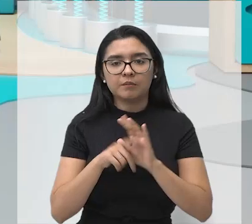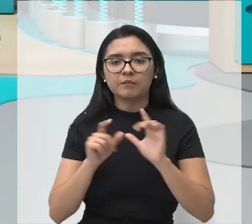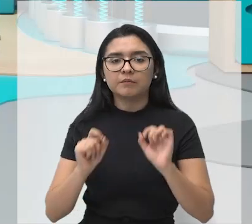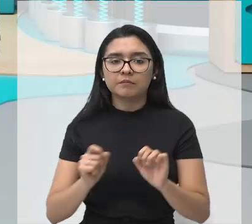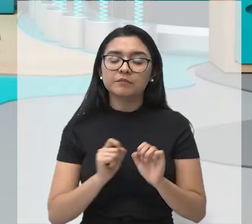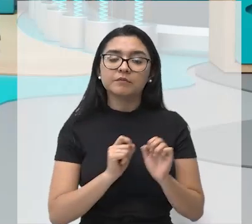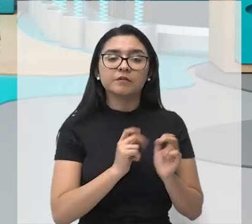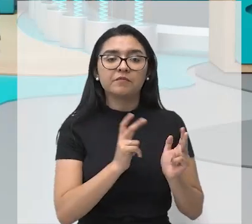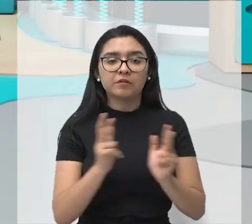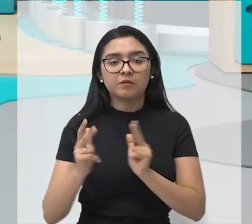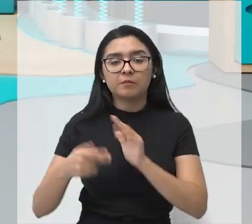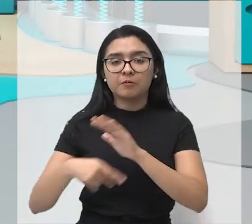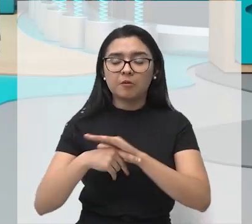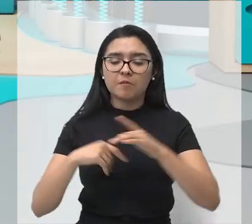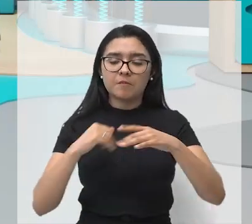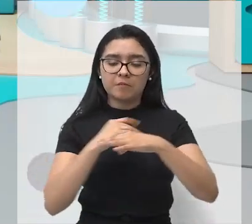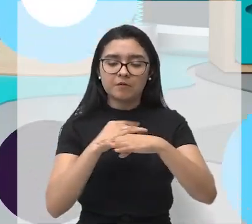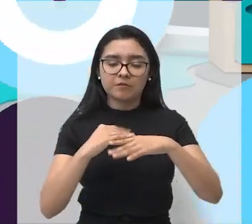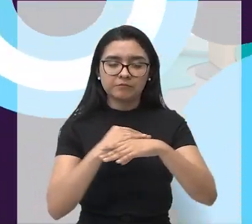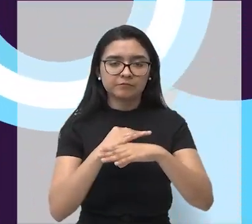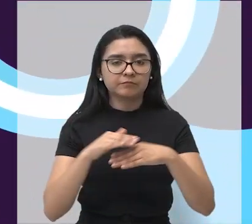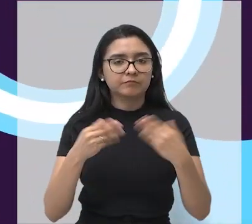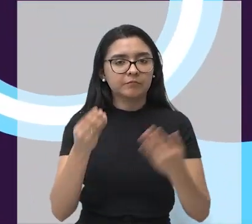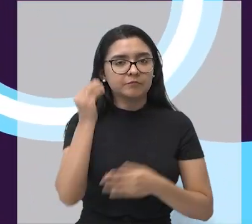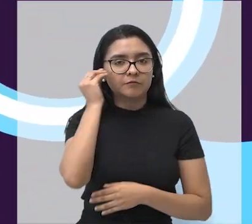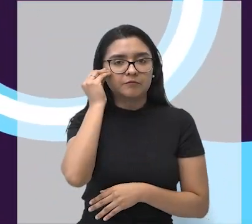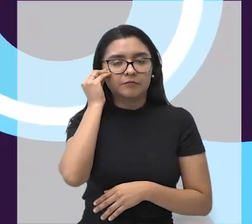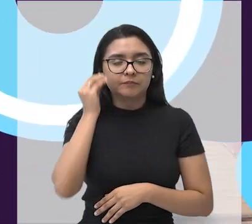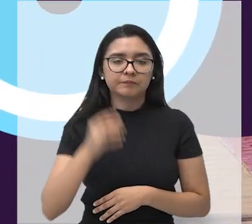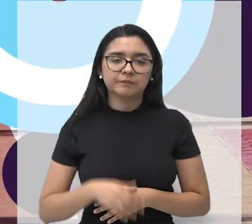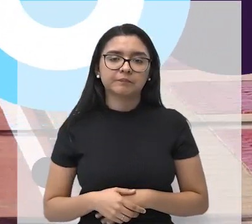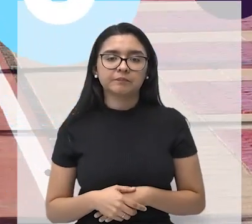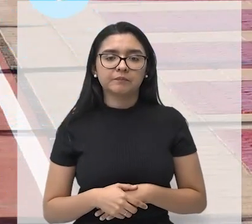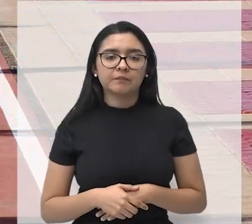meio urbano. Vamos ver qual é?